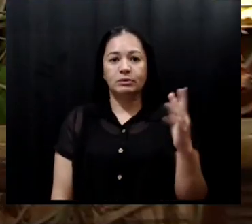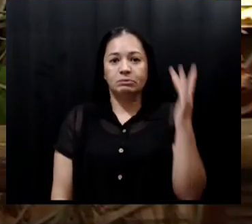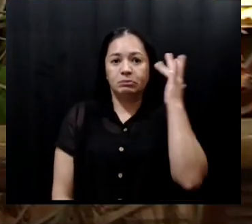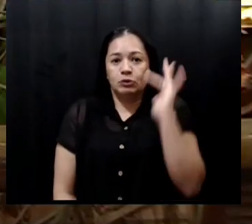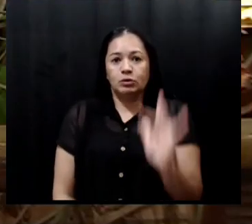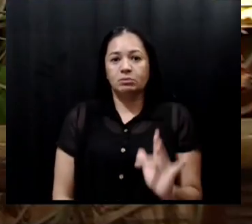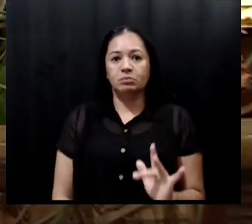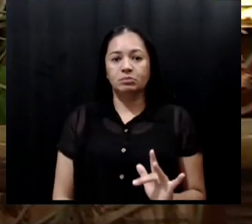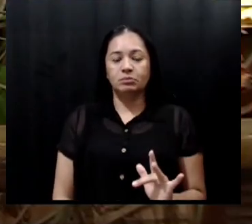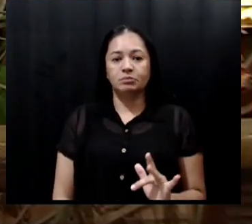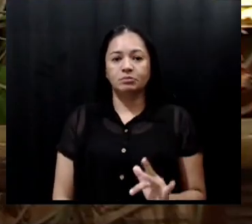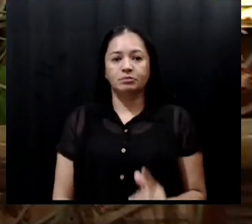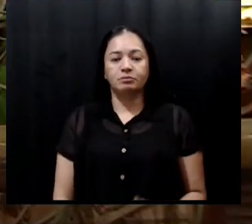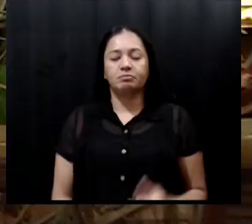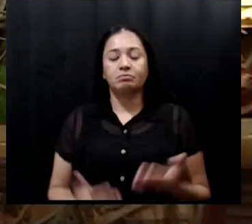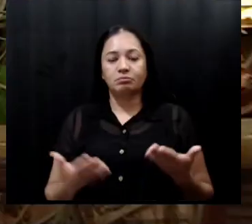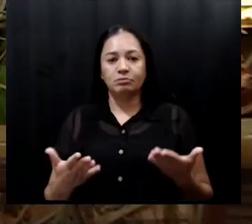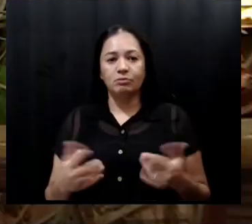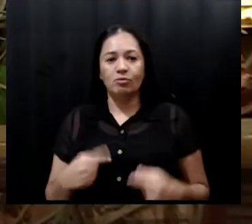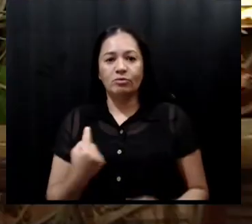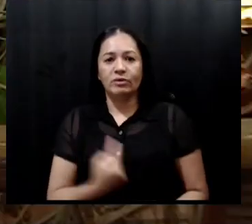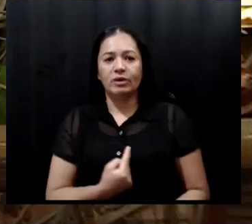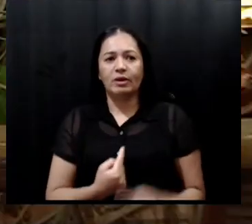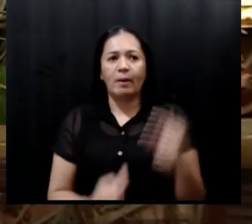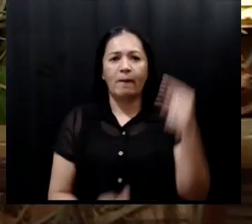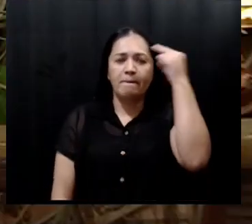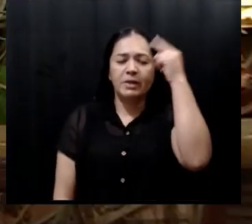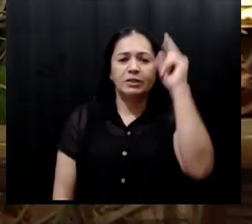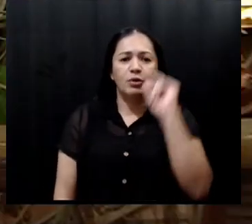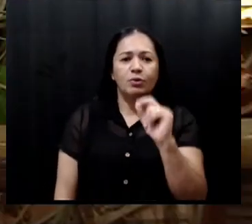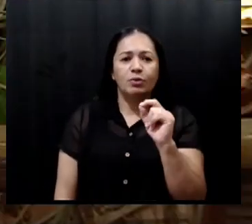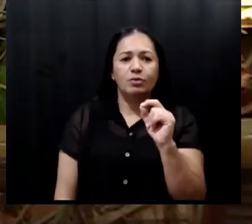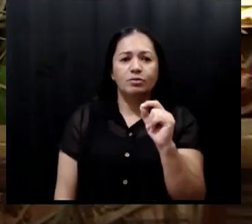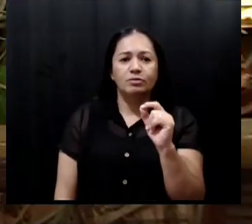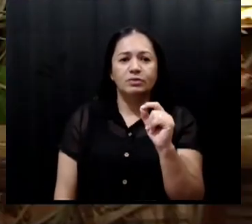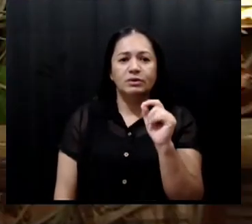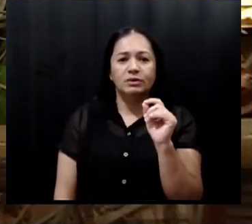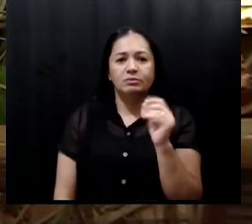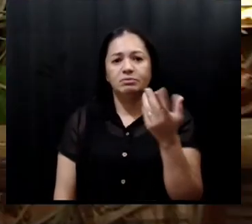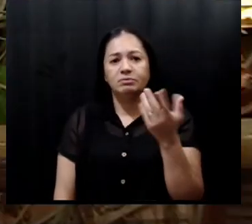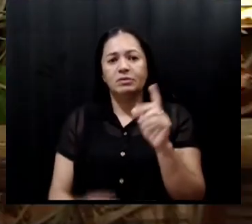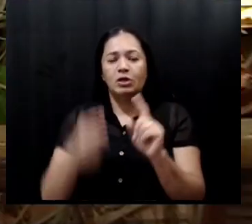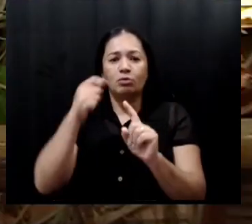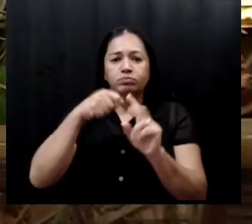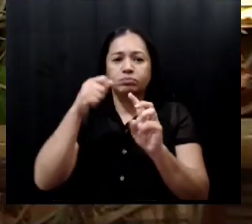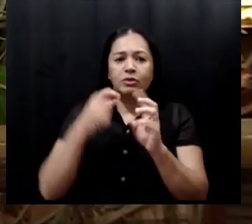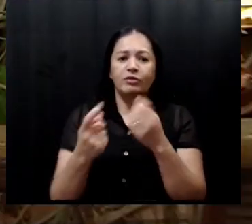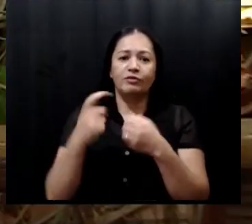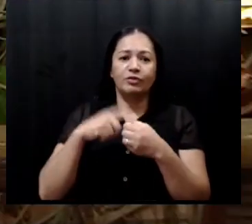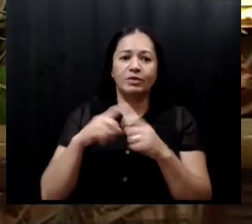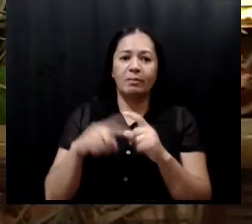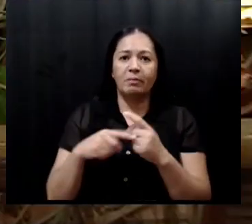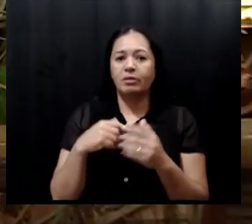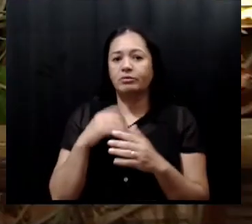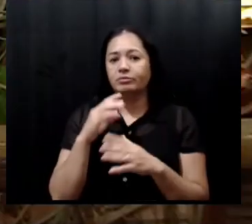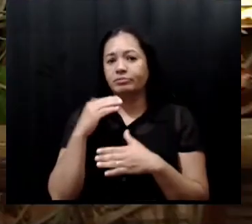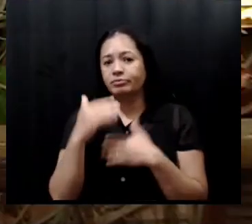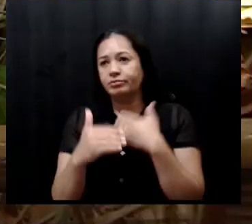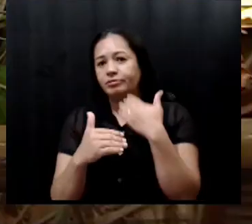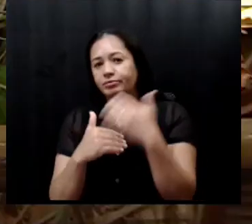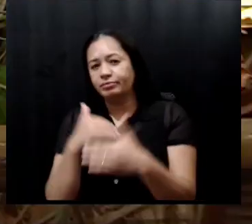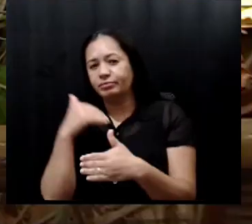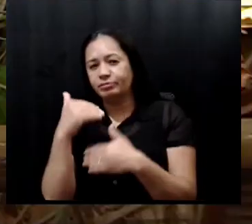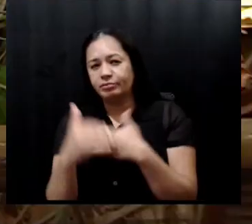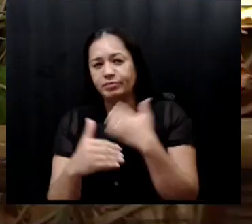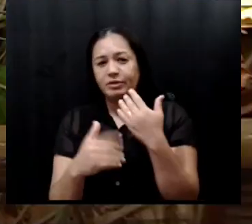E a gente estava tendo uma ideia que era um negócio curto, né? De uns 2, 3 meses depois ia voltar. Só que foi passando maio, junho, julho, não voltava. A